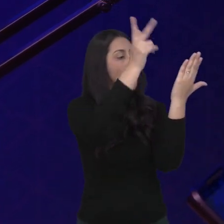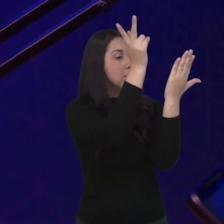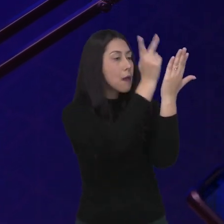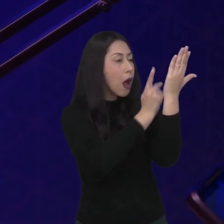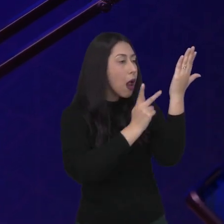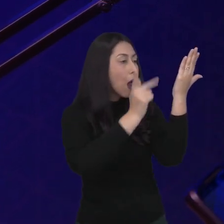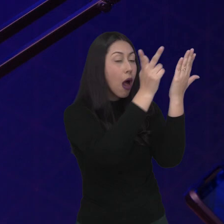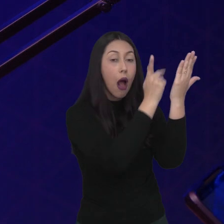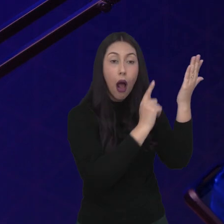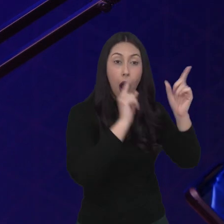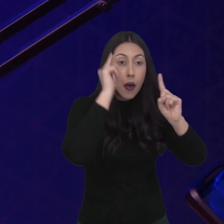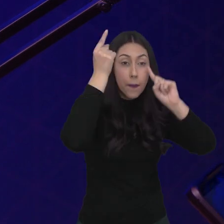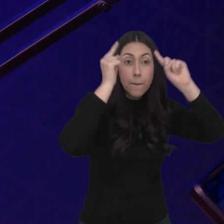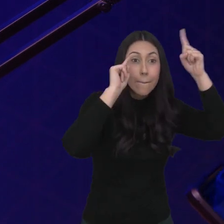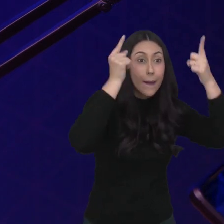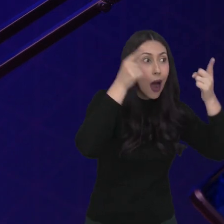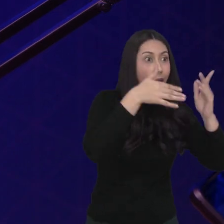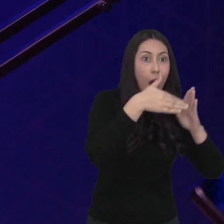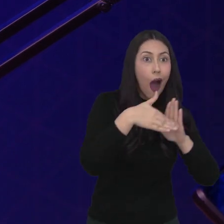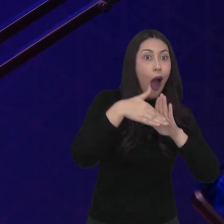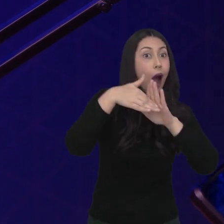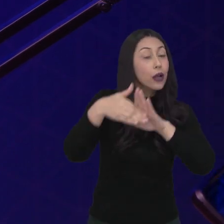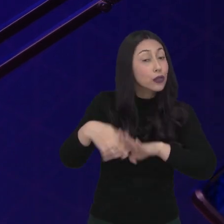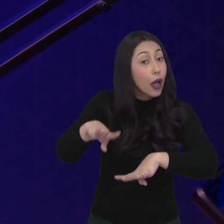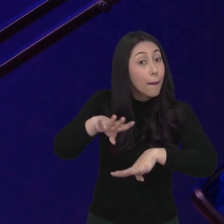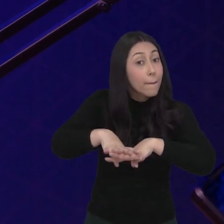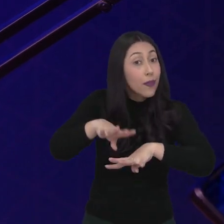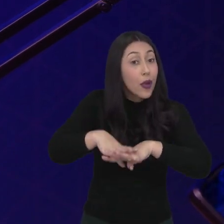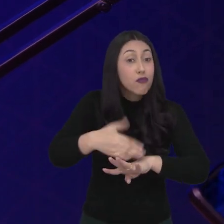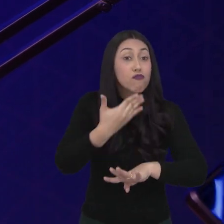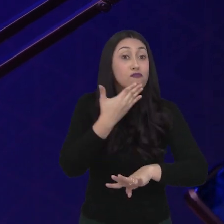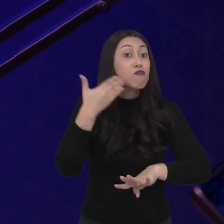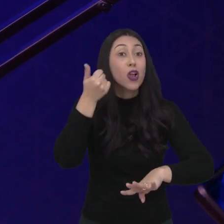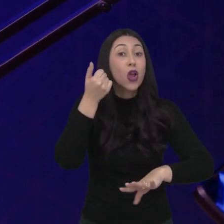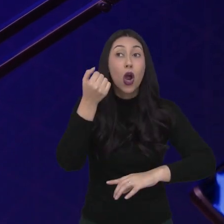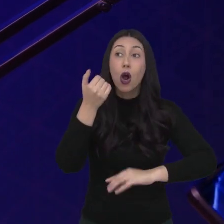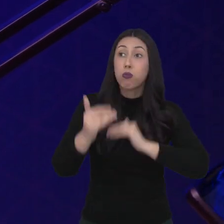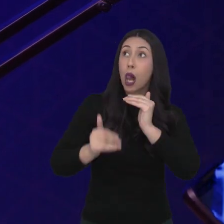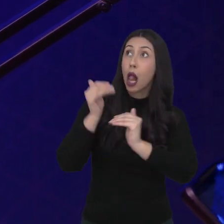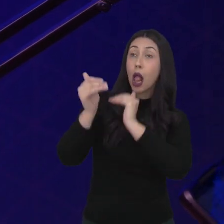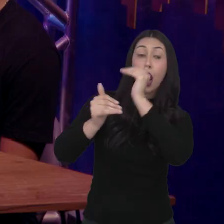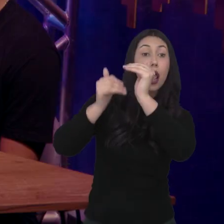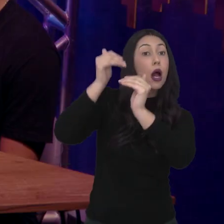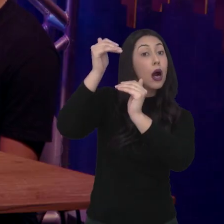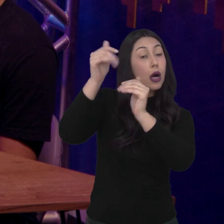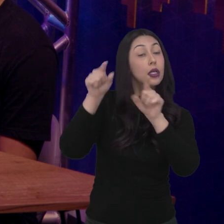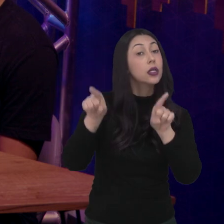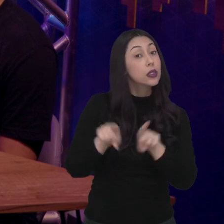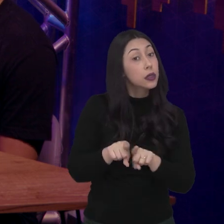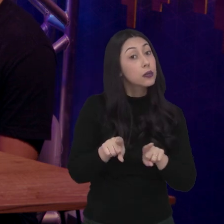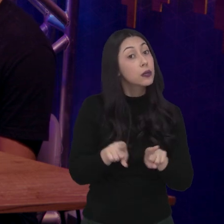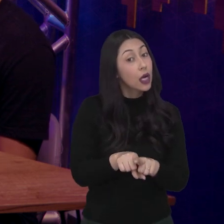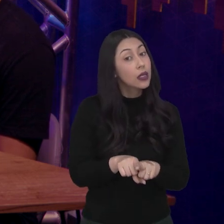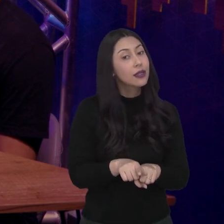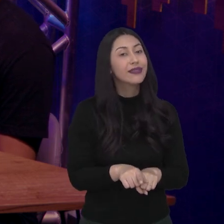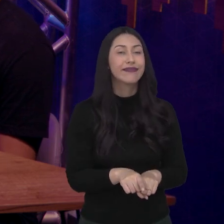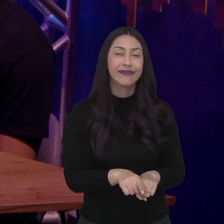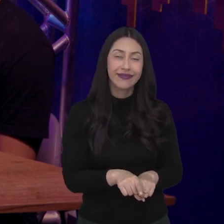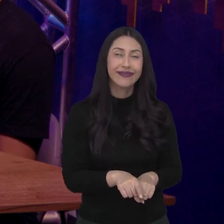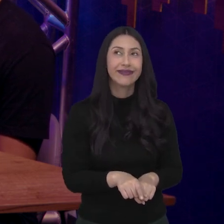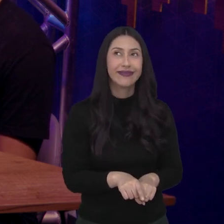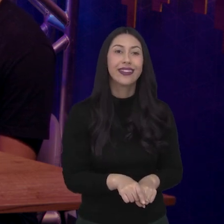atividade ali criativa, ela também vai se sair melhor na área de exatas e em áreas diversas. Eu posso